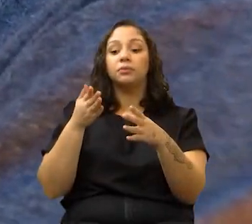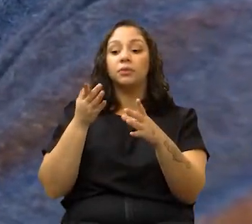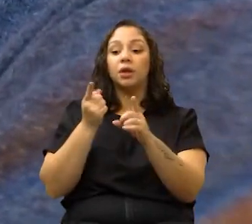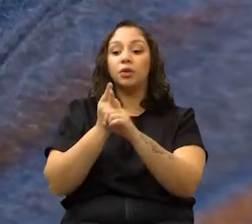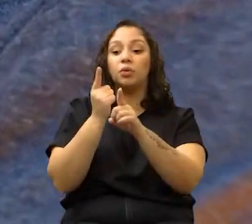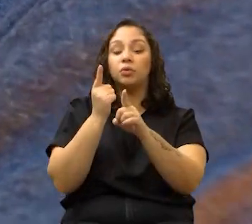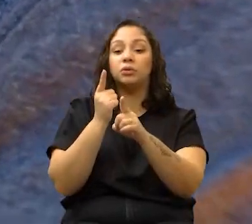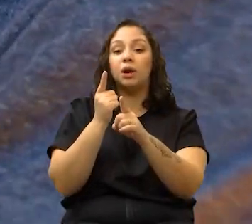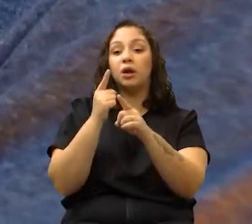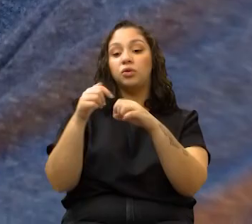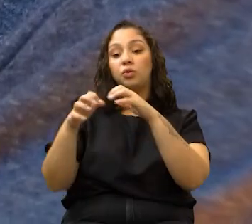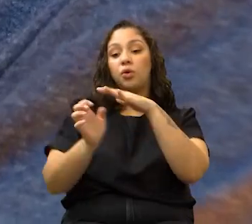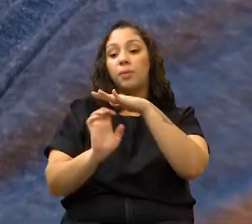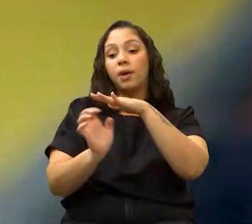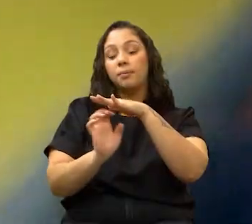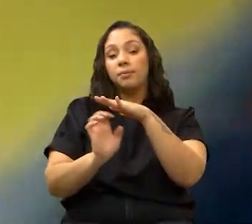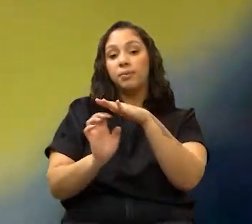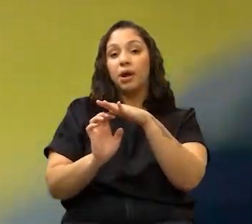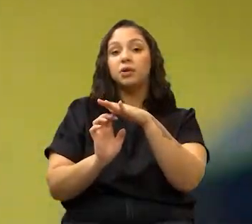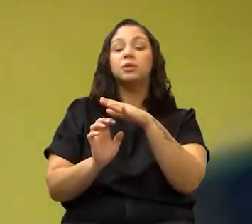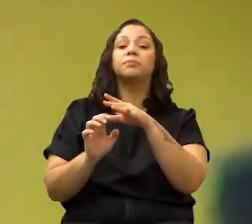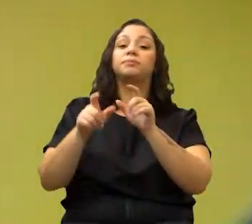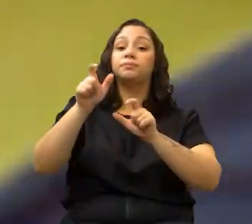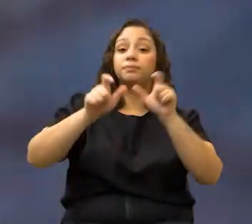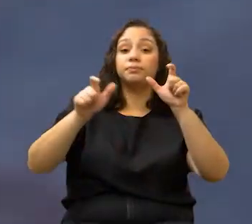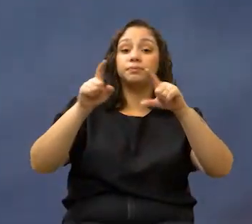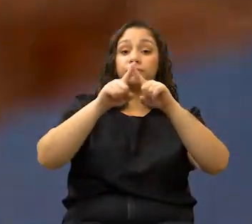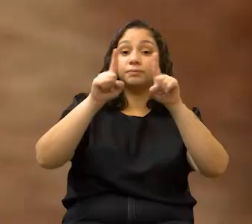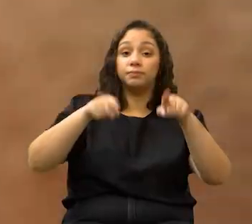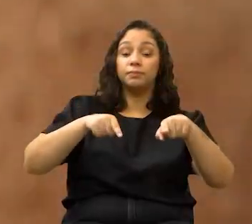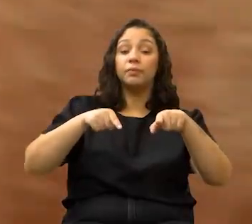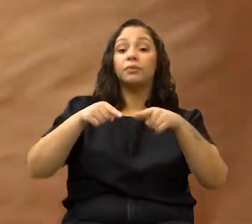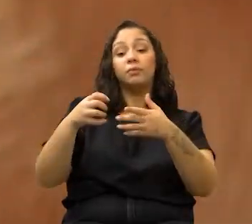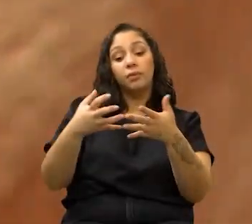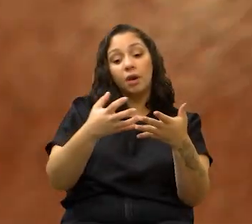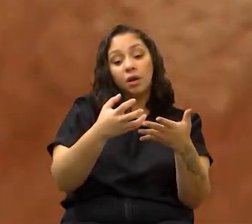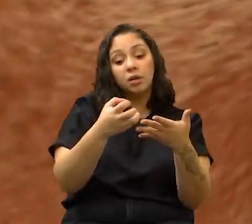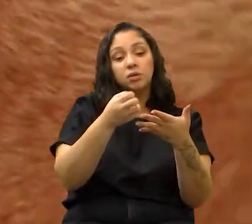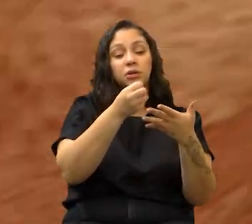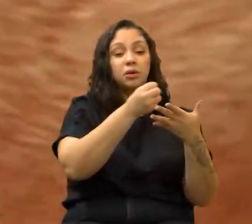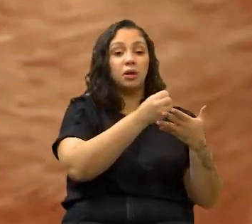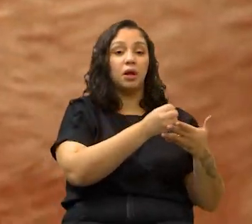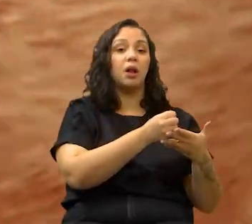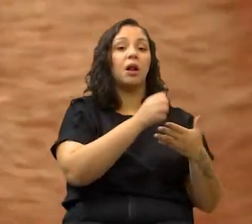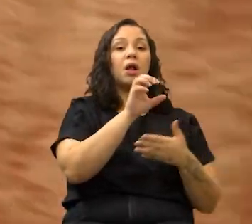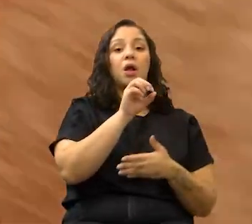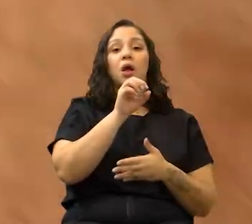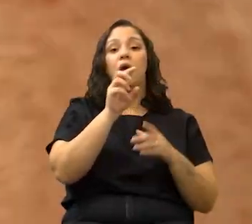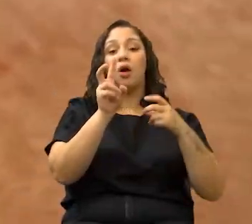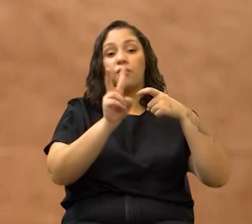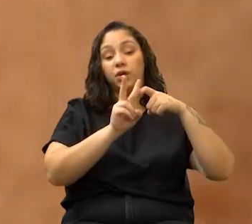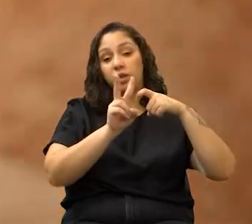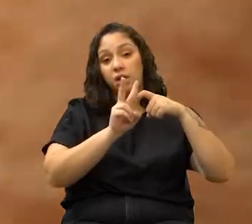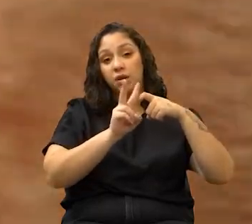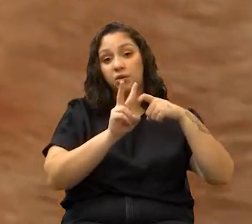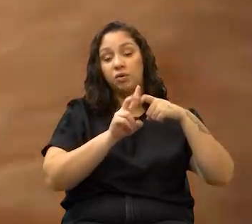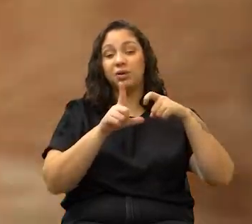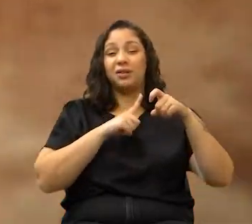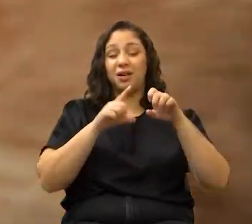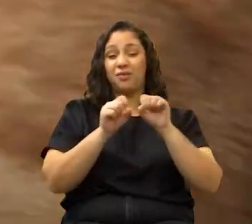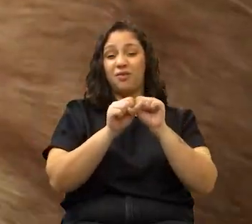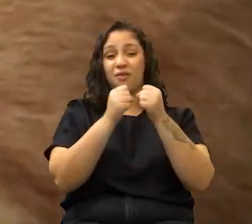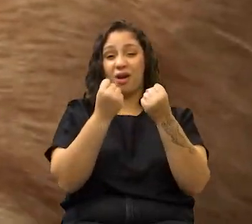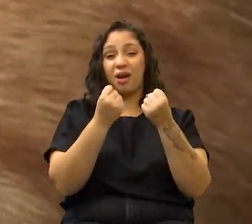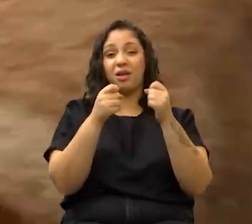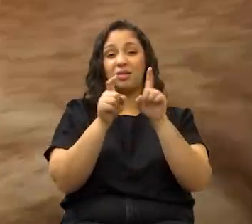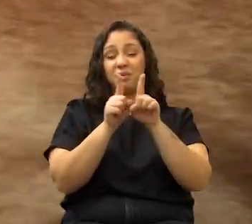encontrado em uma empresa lá perto. Foram os funcionários da firma que o resgataram e o levaram ao veterinário, com